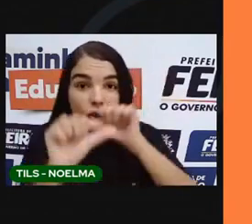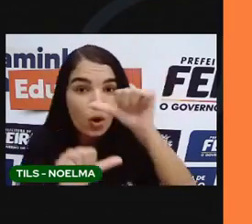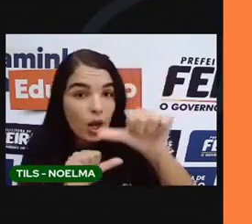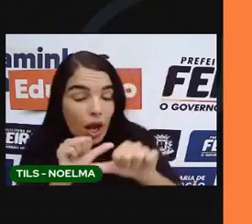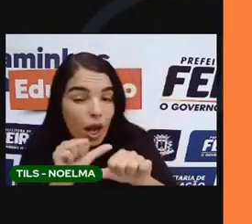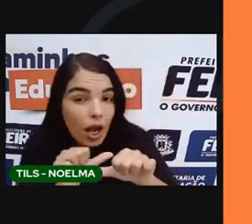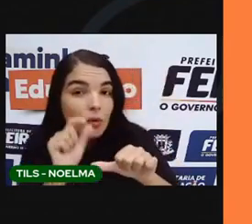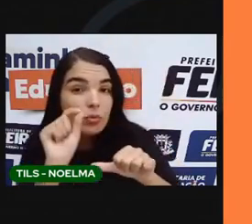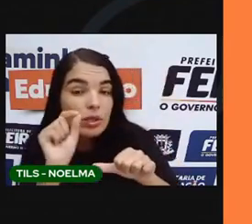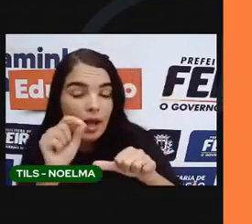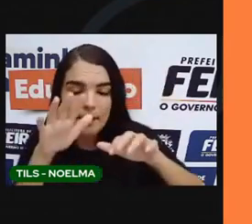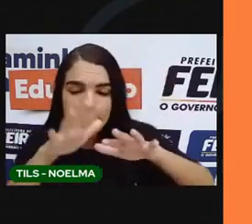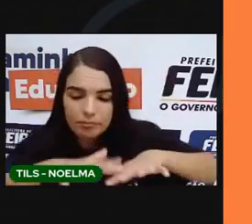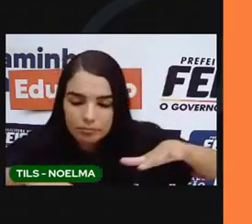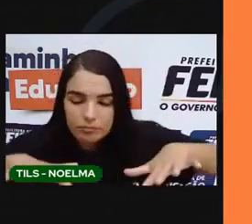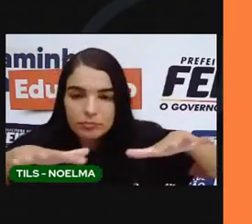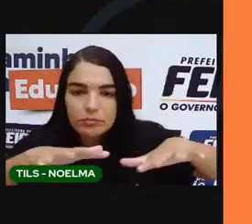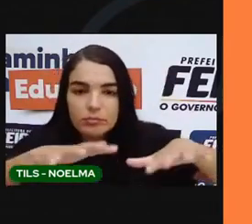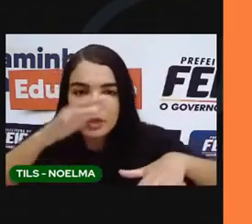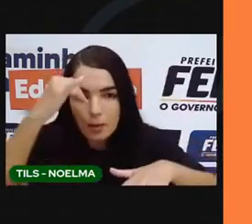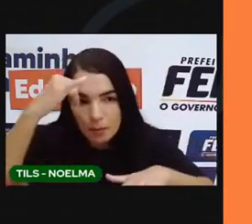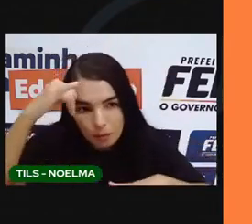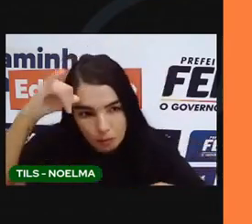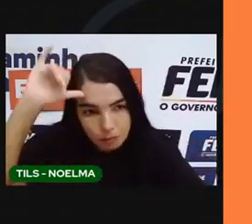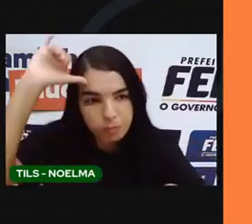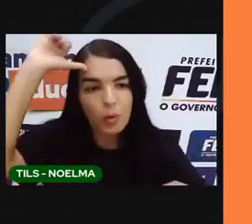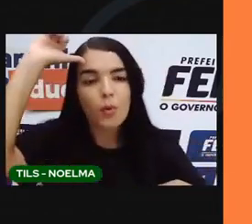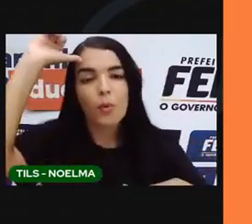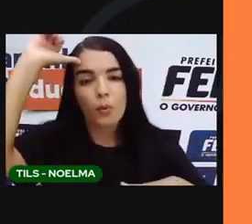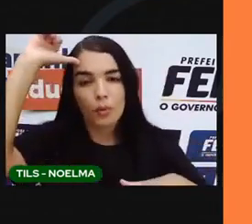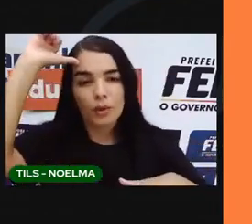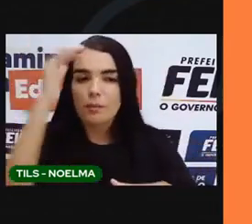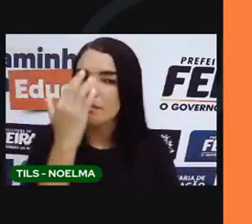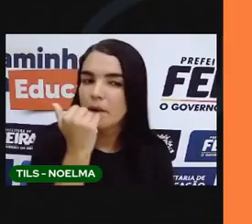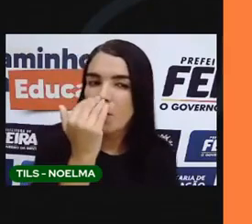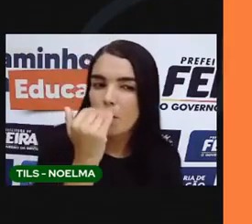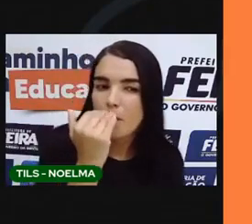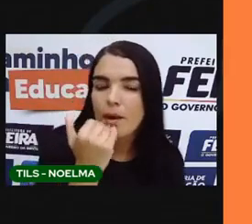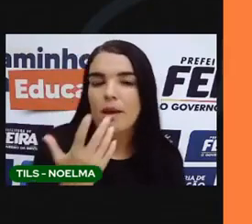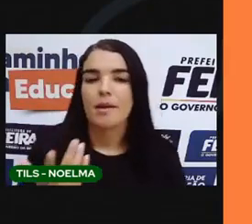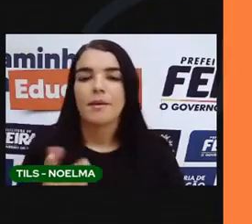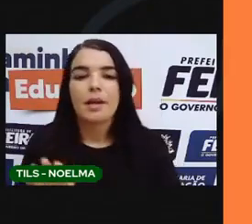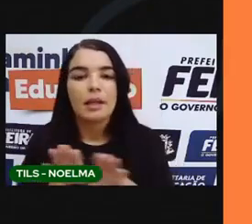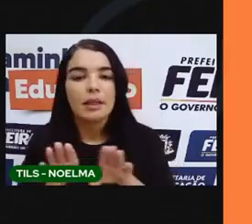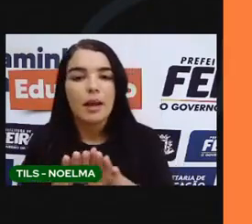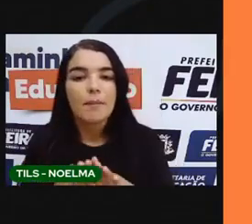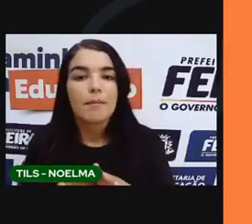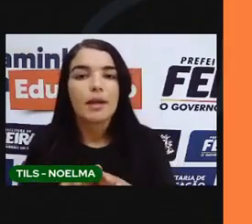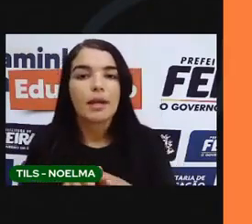é o local onde se colocam os gados, né? E pela